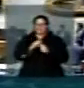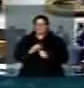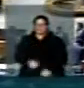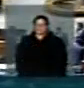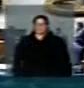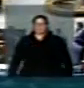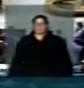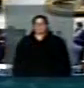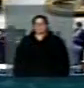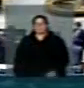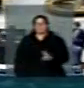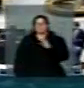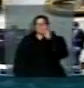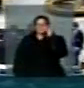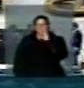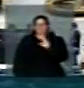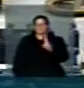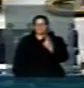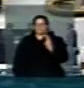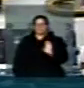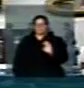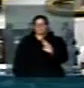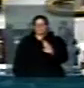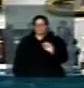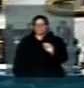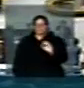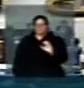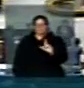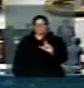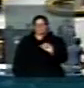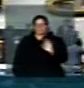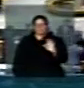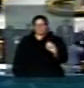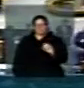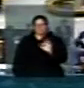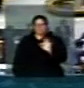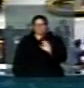Deputado Heráclito Forte, pelo PSB. Em seguida,